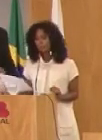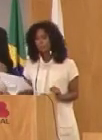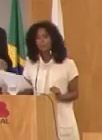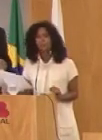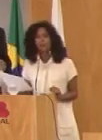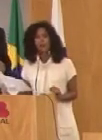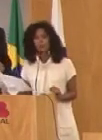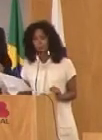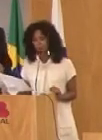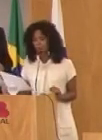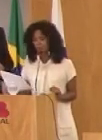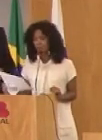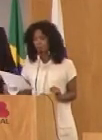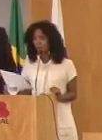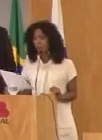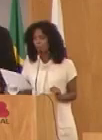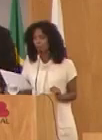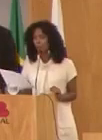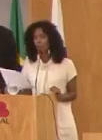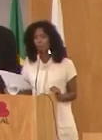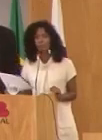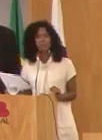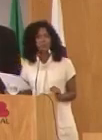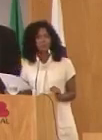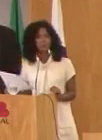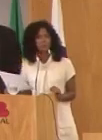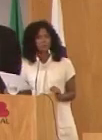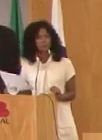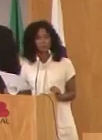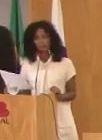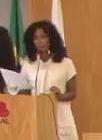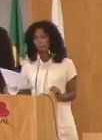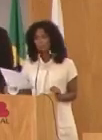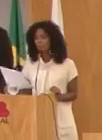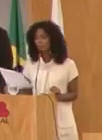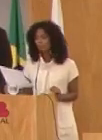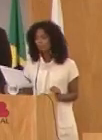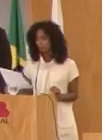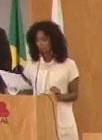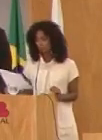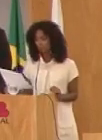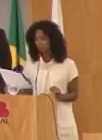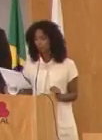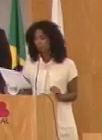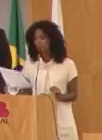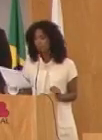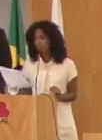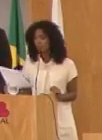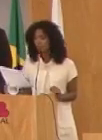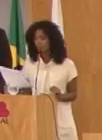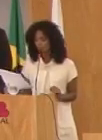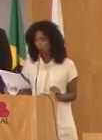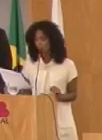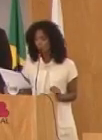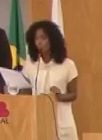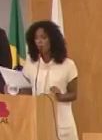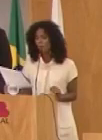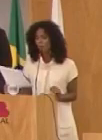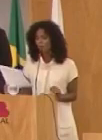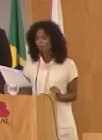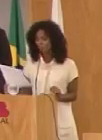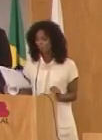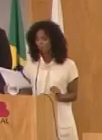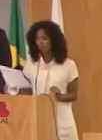Por uma mesa nacional de diálogo contra a violência. O Brasil tem sofrido, com um crescente horror,